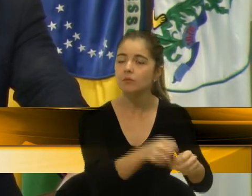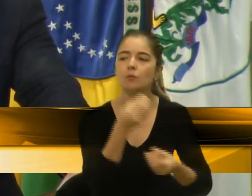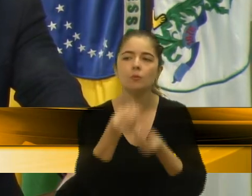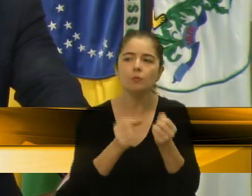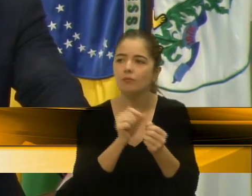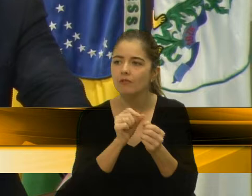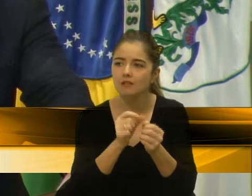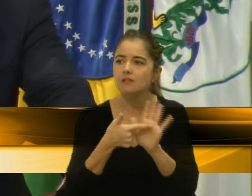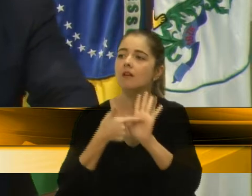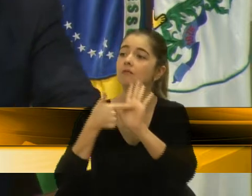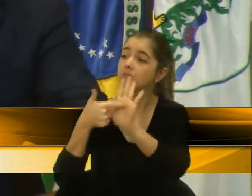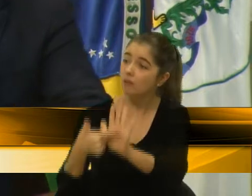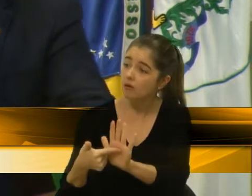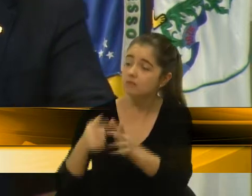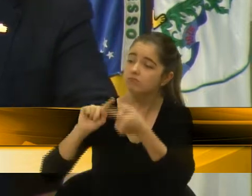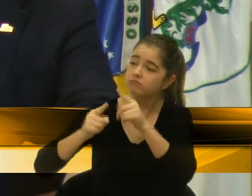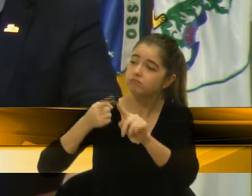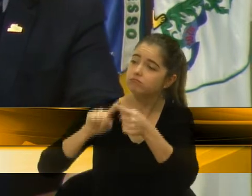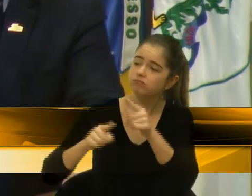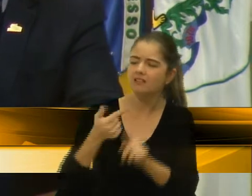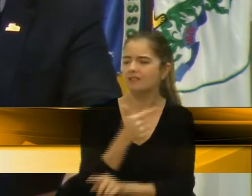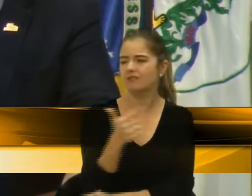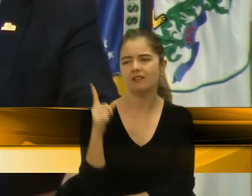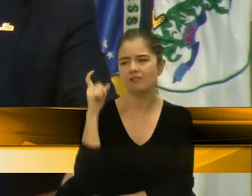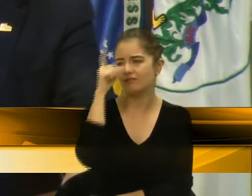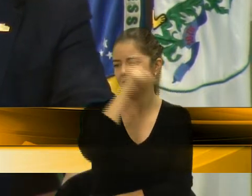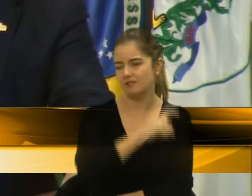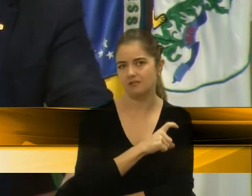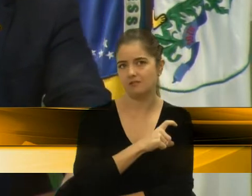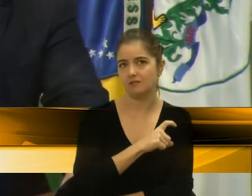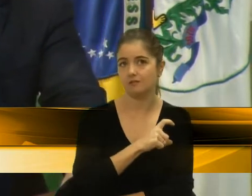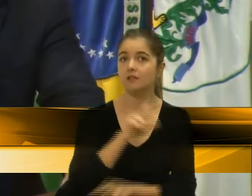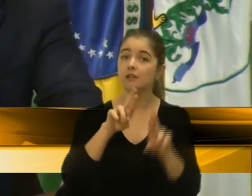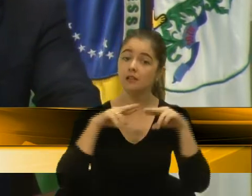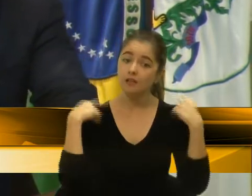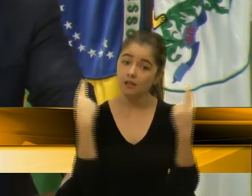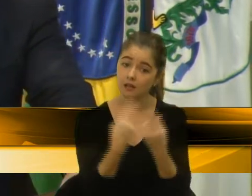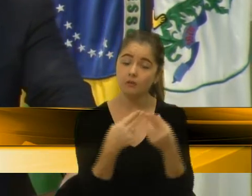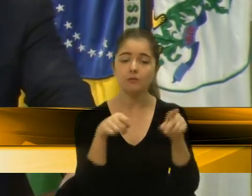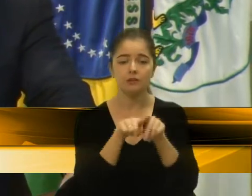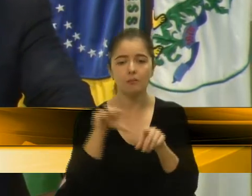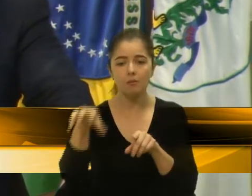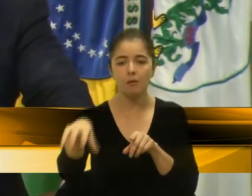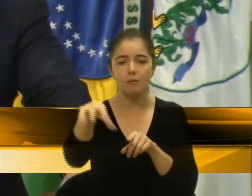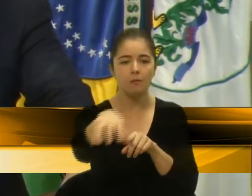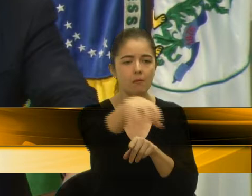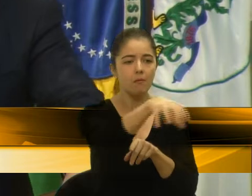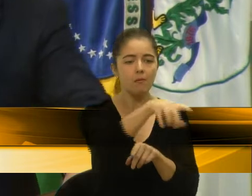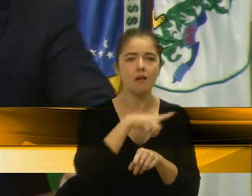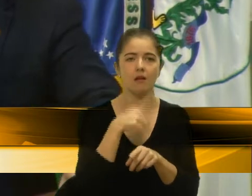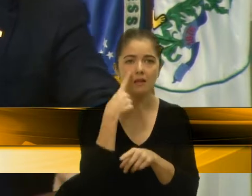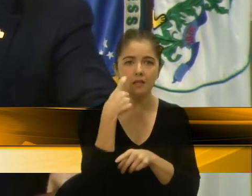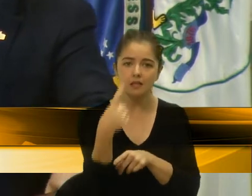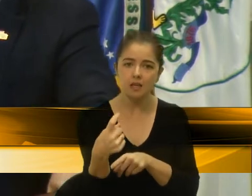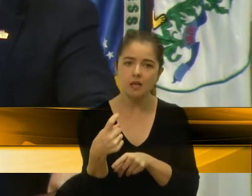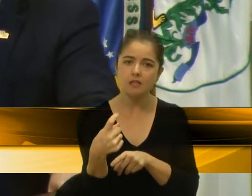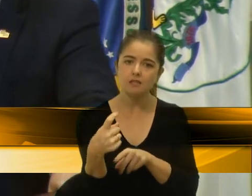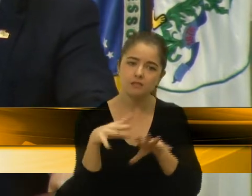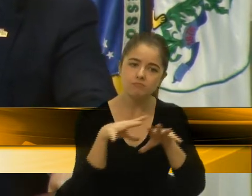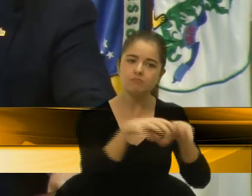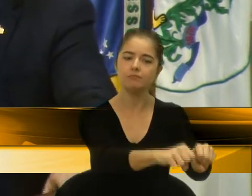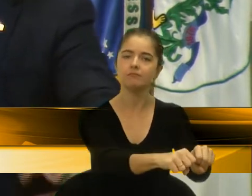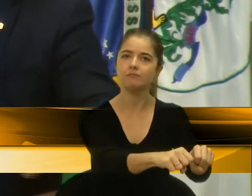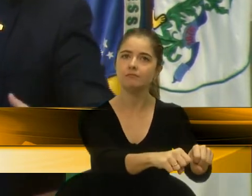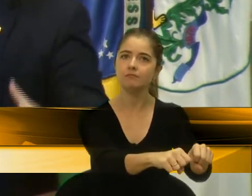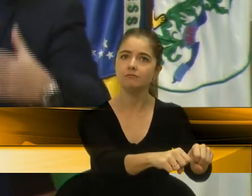duvido que vai ter dificuldade na ocupação. Uma parte, vereador. E reúne os setores que têm interesse, que são interessados nessa ocupação